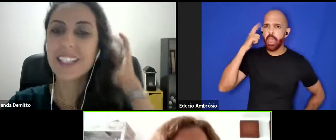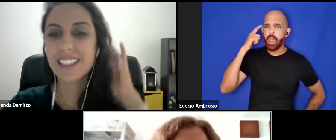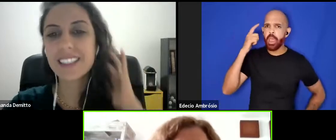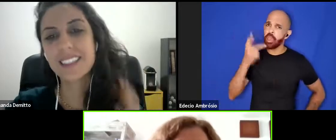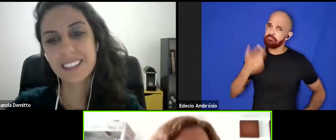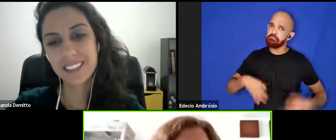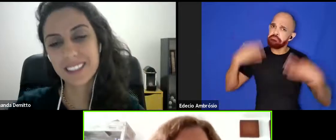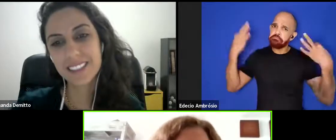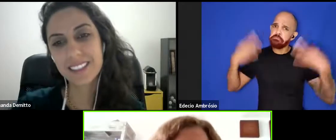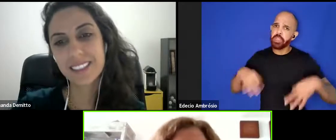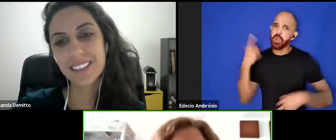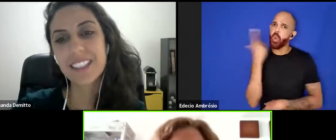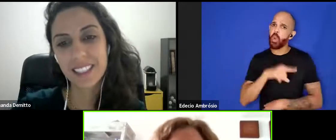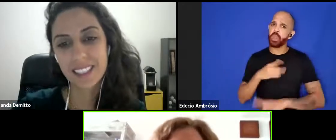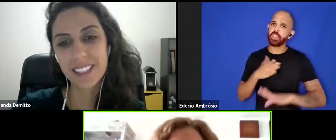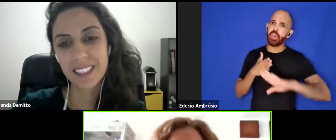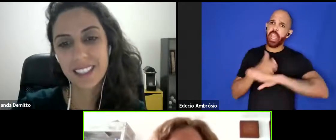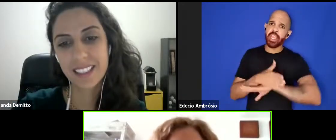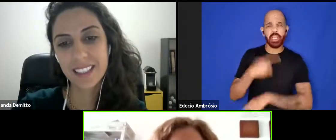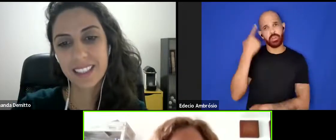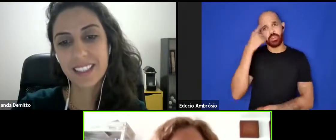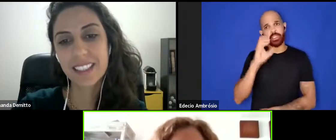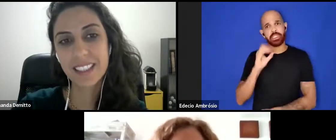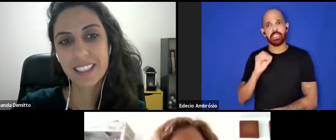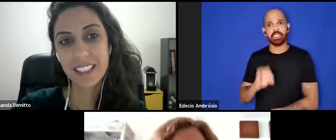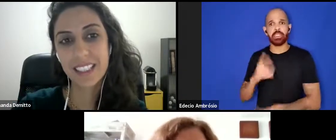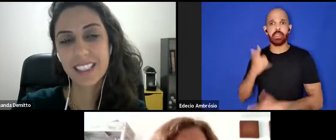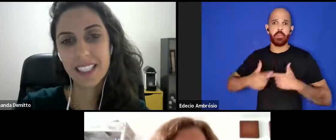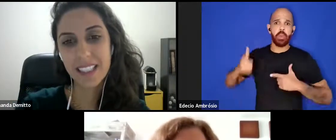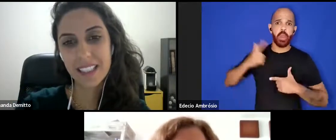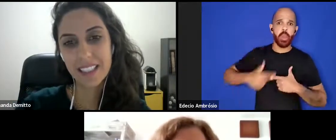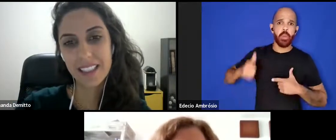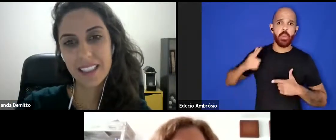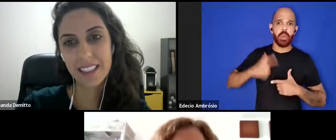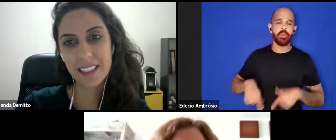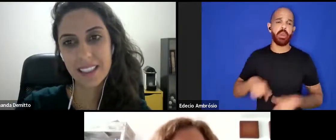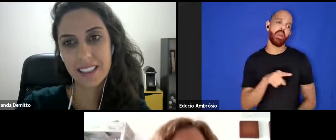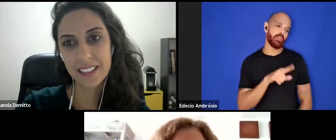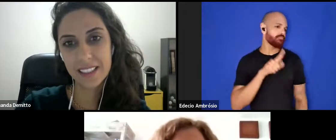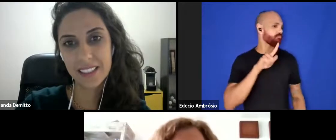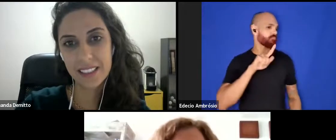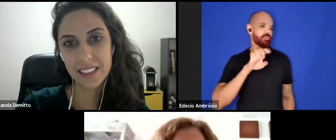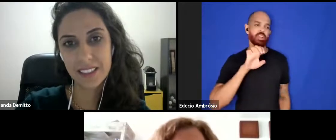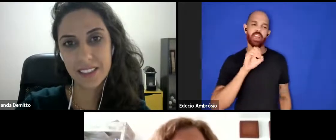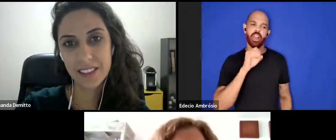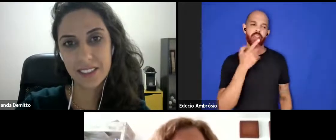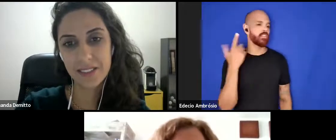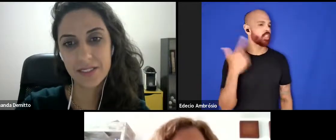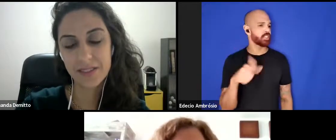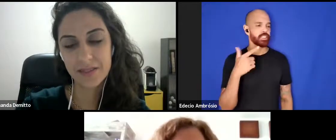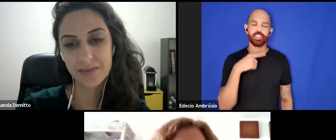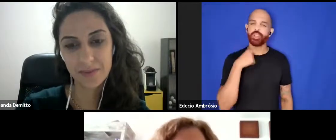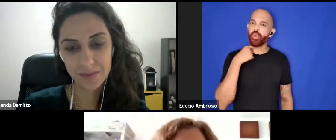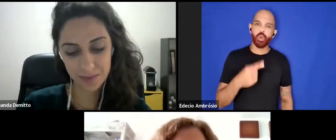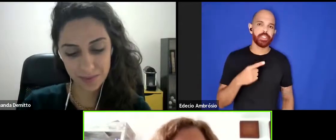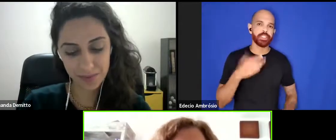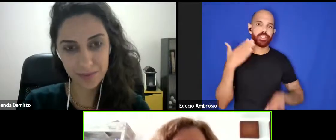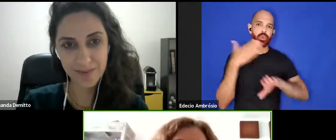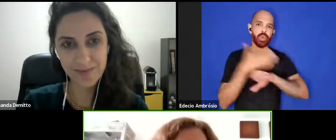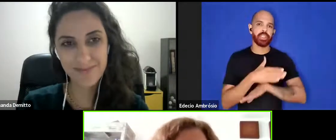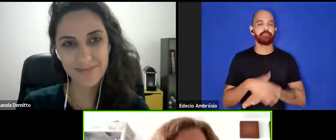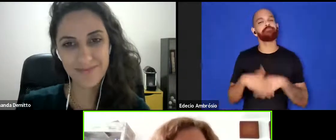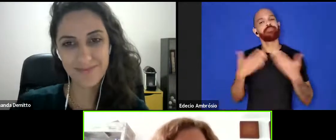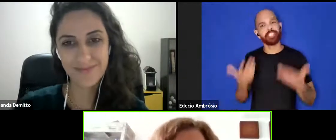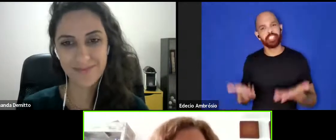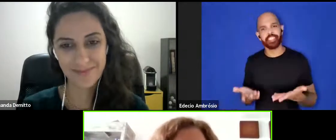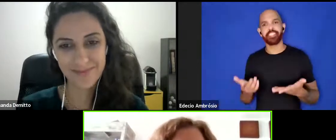tinha conseguido entrar. Eu não sei se ele teve algum problema. Não, ó, o Léo está colocando que acho que ele não conseguiu entrar. Então parabéns. Eu